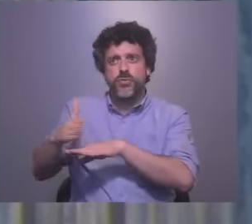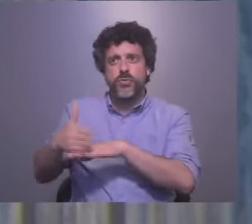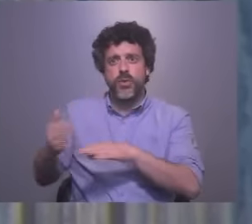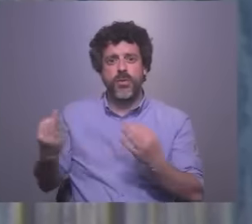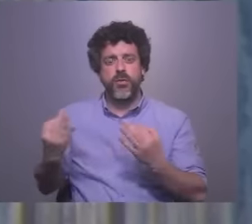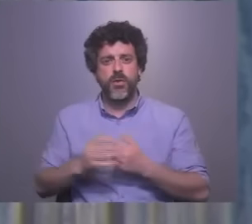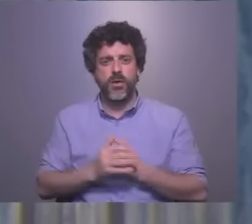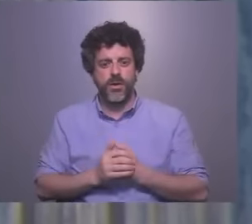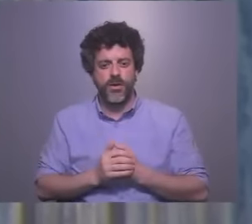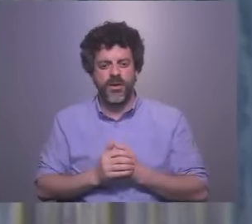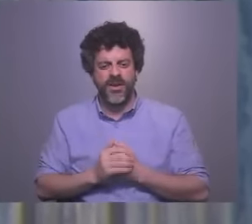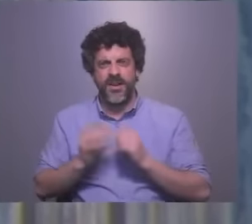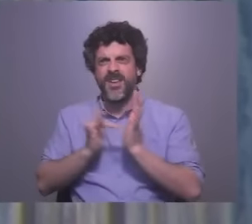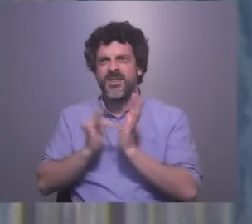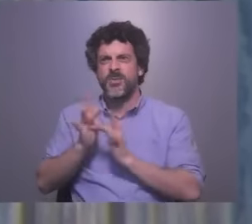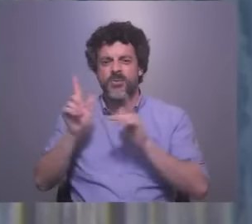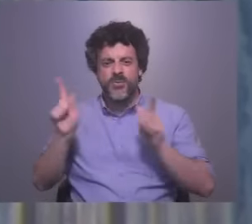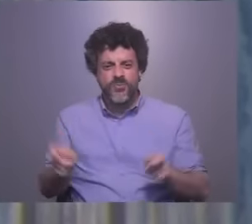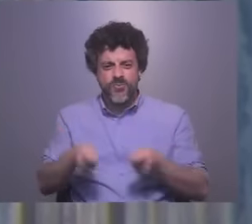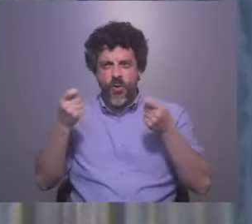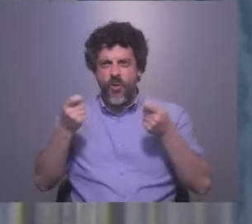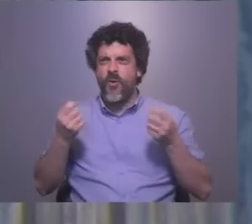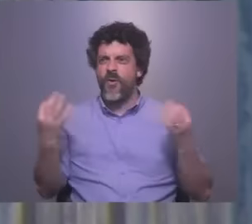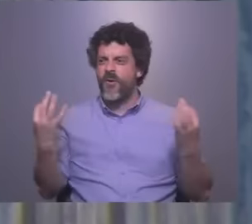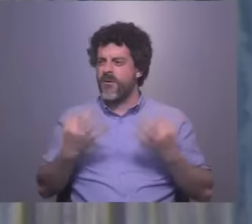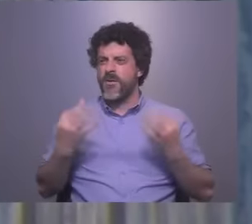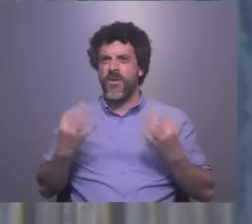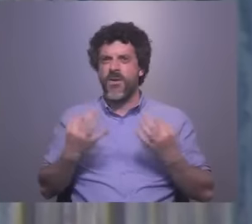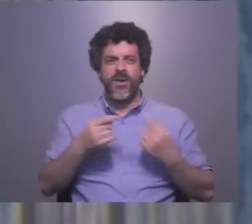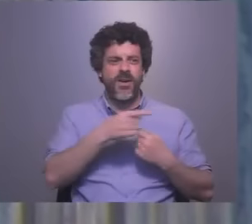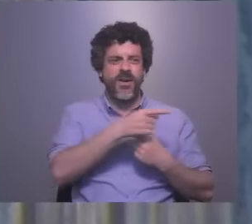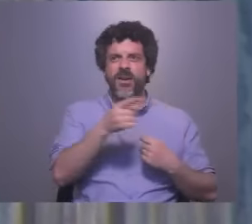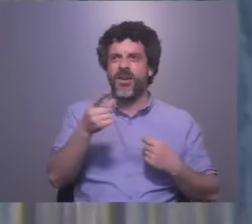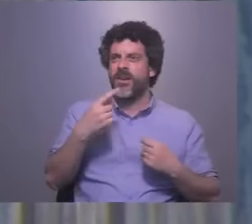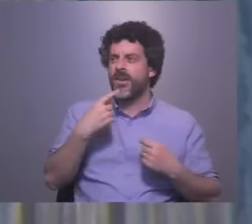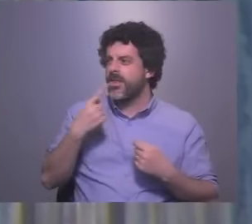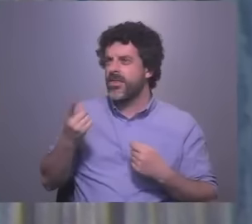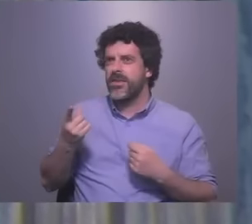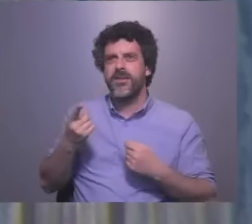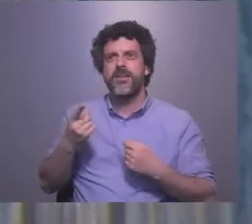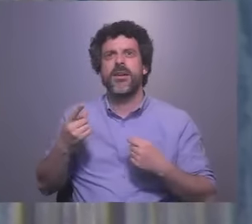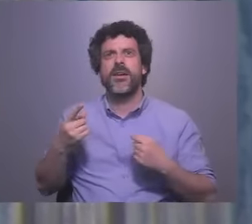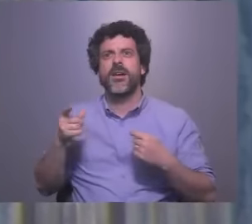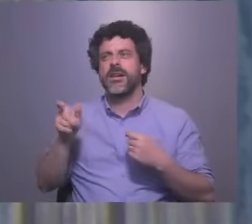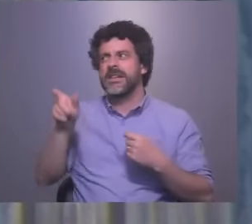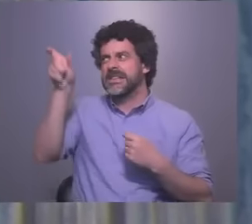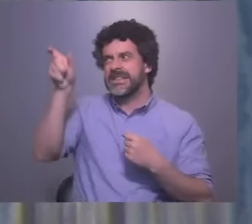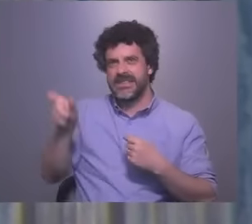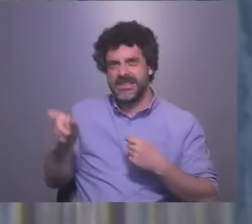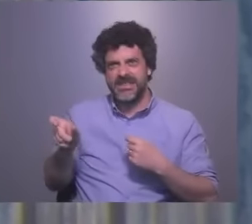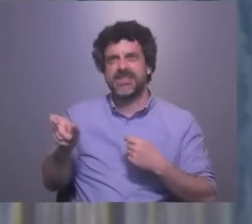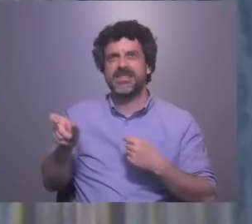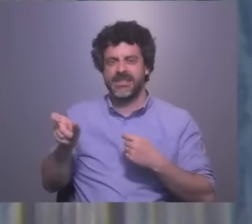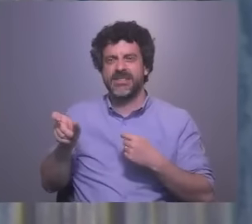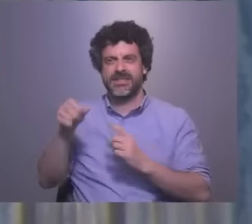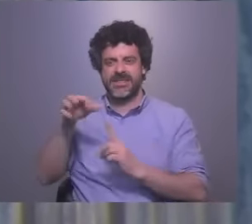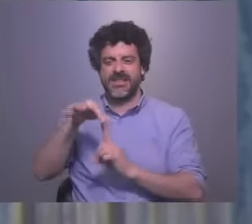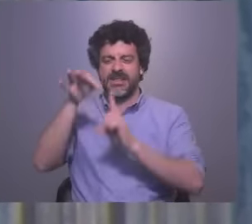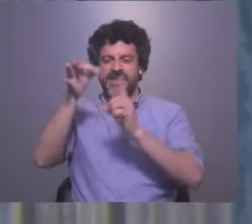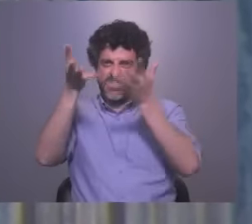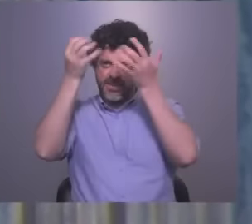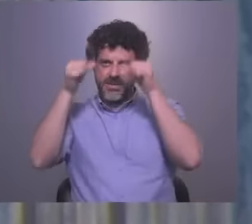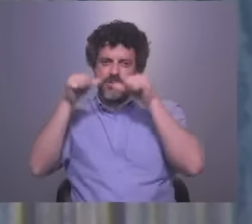Recolheram-nos e encheram 12 cestos com os bocados dos 5 pães de cevada que sobraram aos que tinham